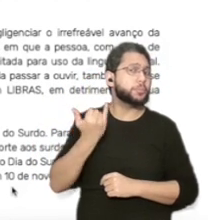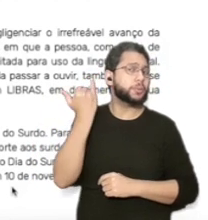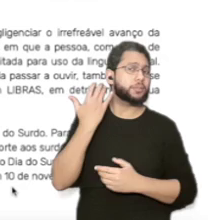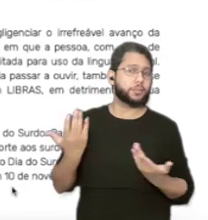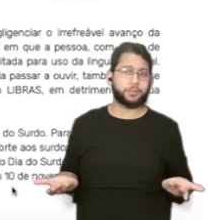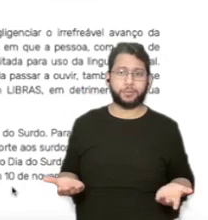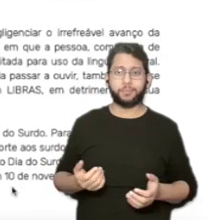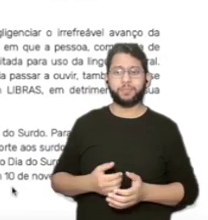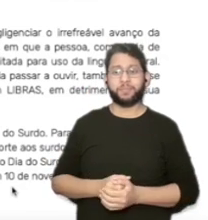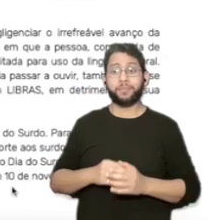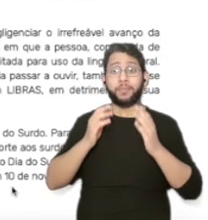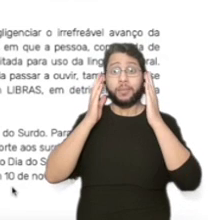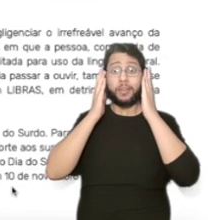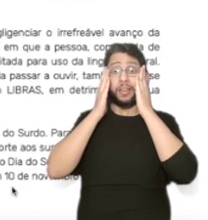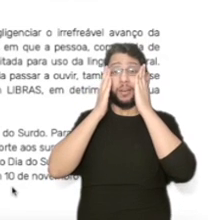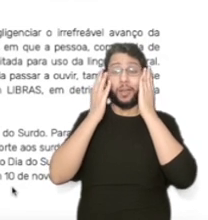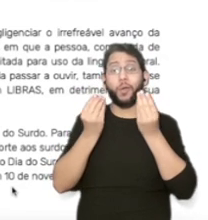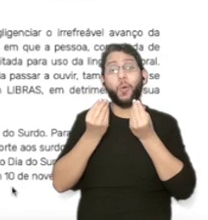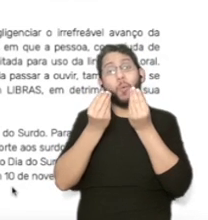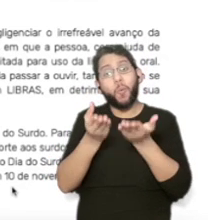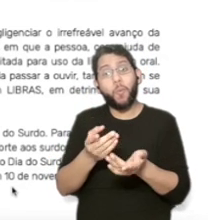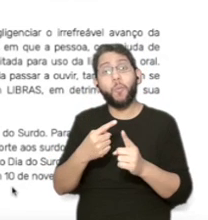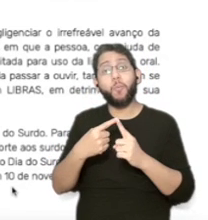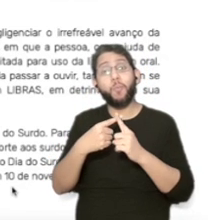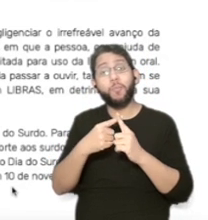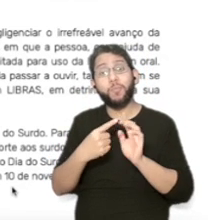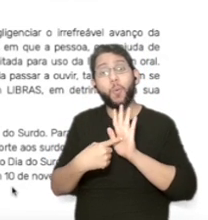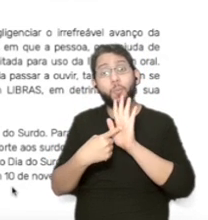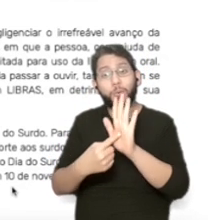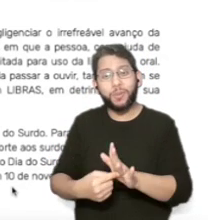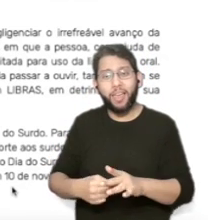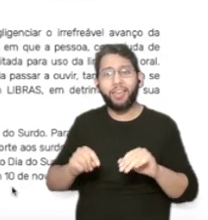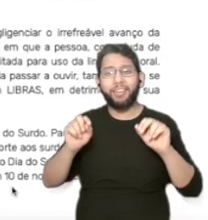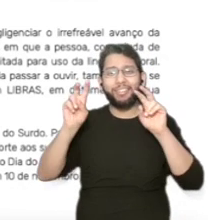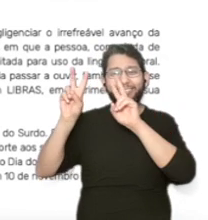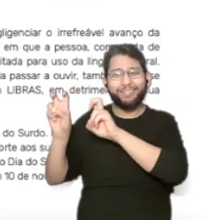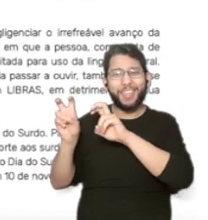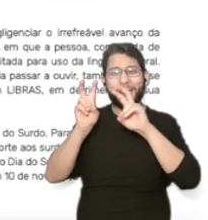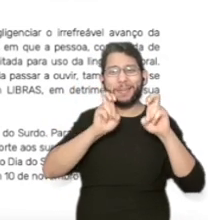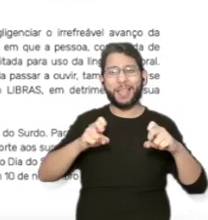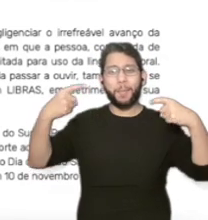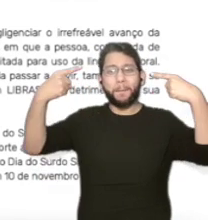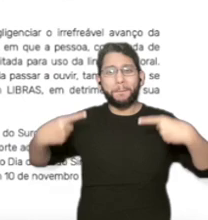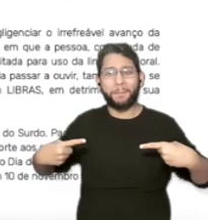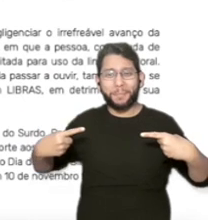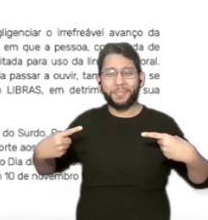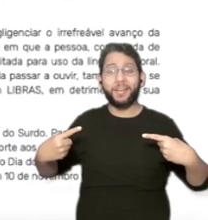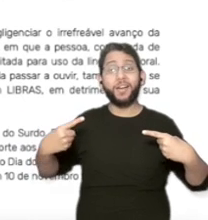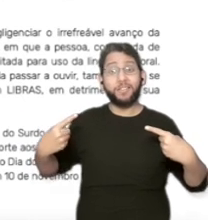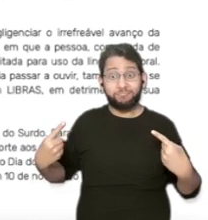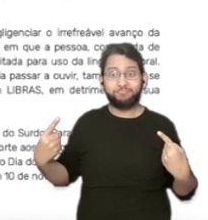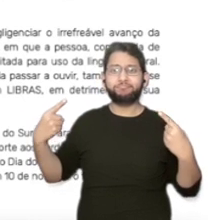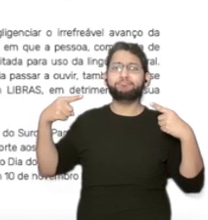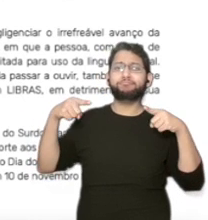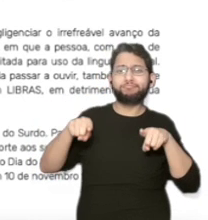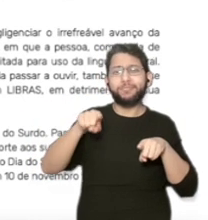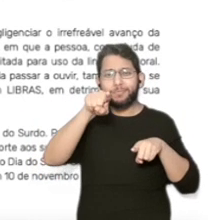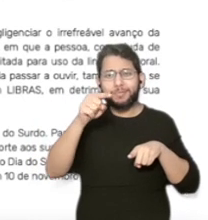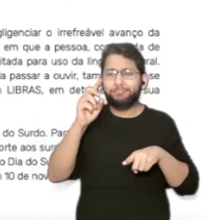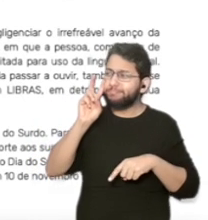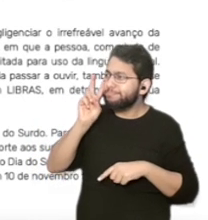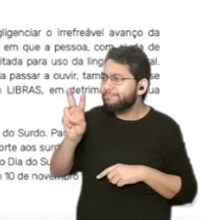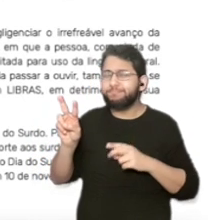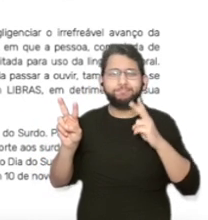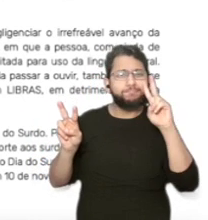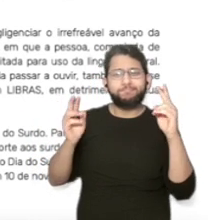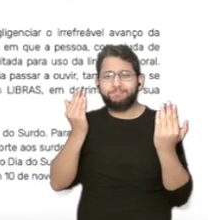Então, para a gente refletir, posições contrárias e de abordagens educacionais bastante distintas